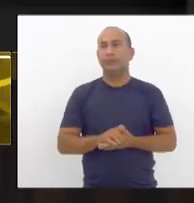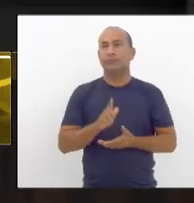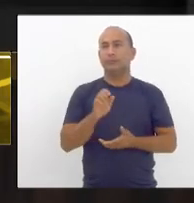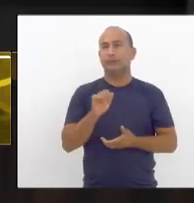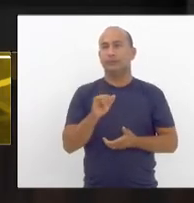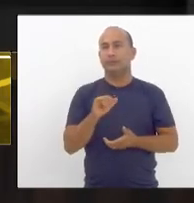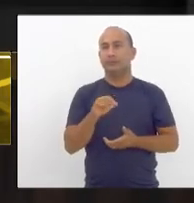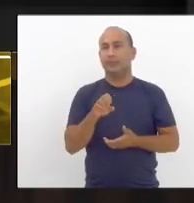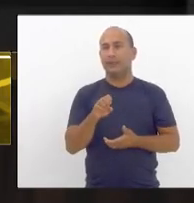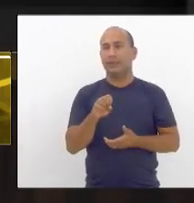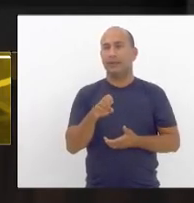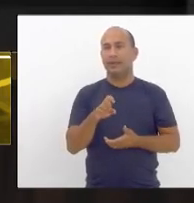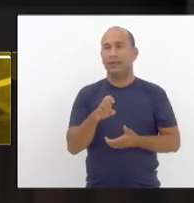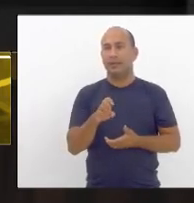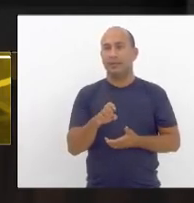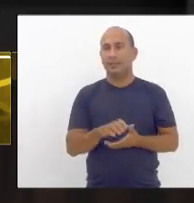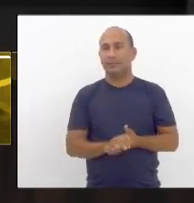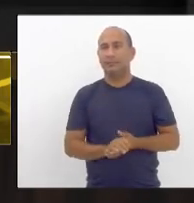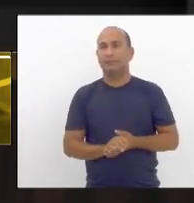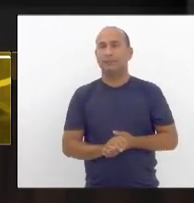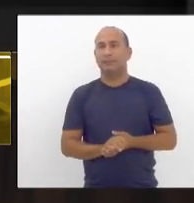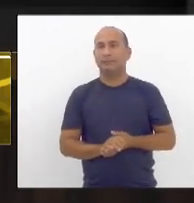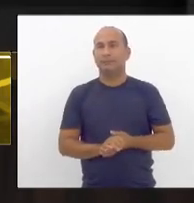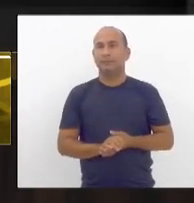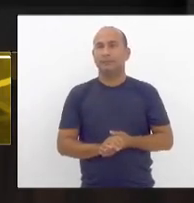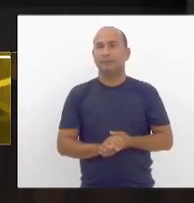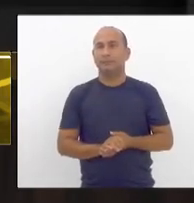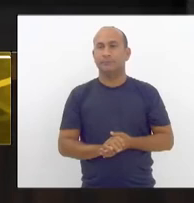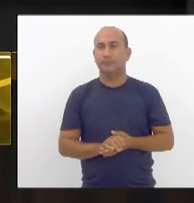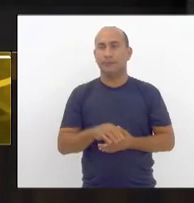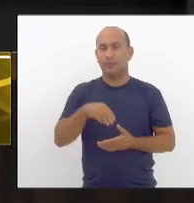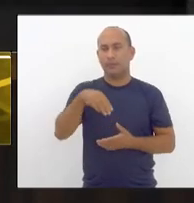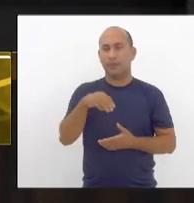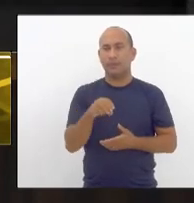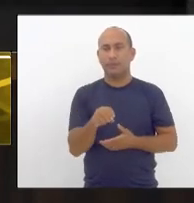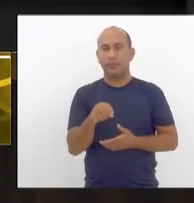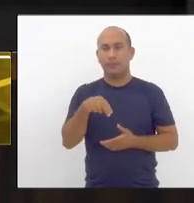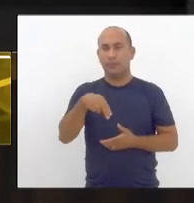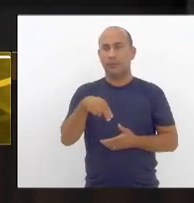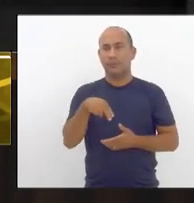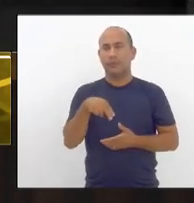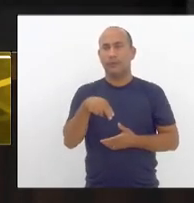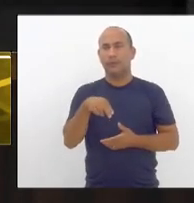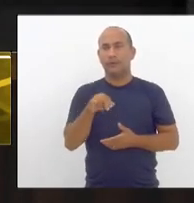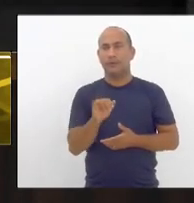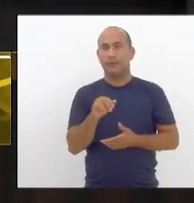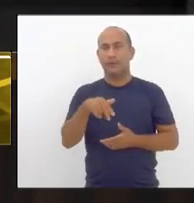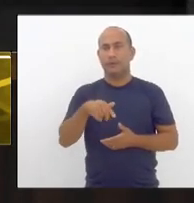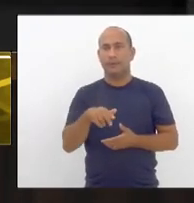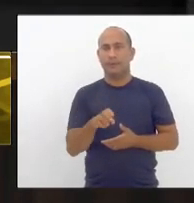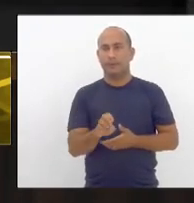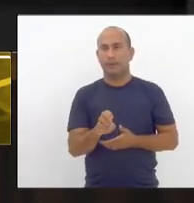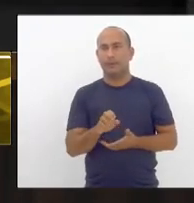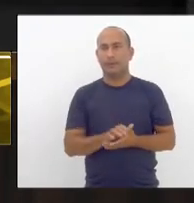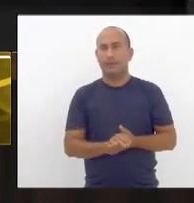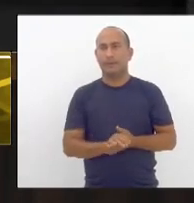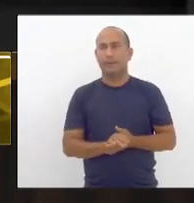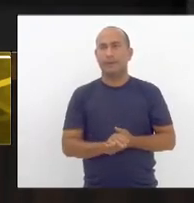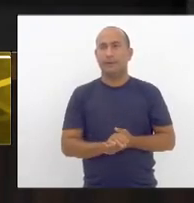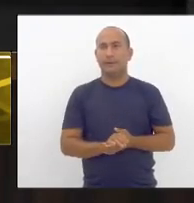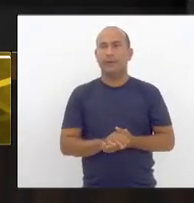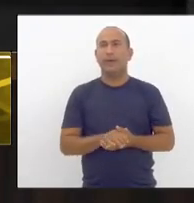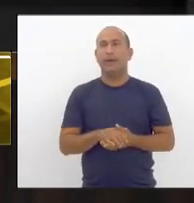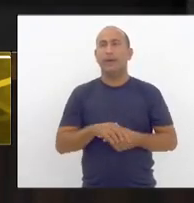assistente do sindi Rio Munique Parro pagou o quê assistente